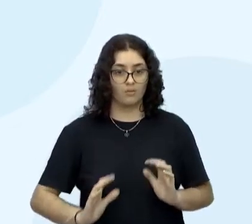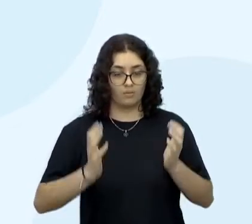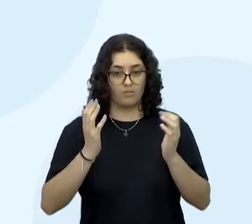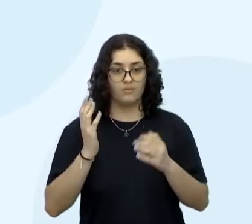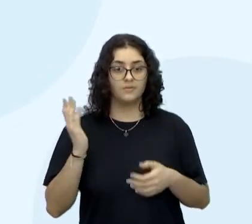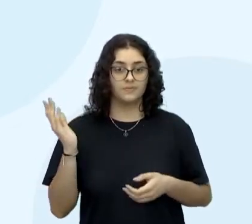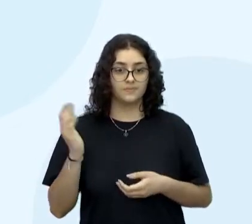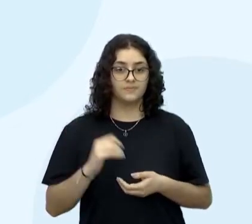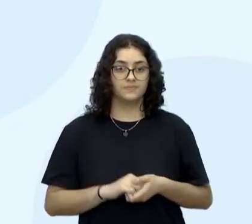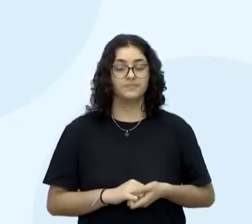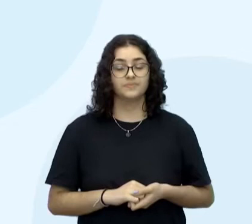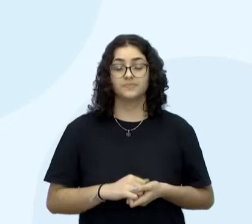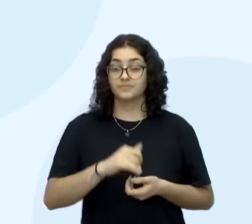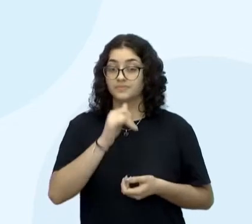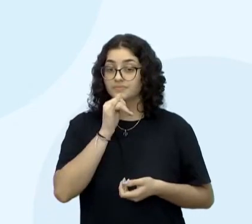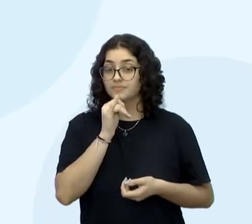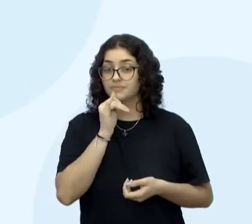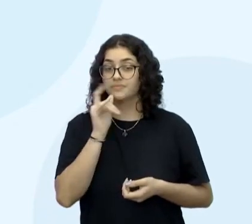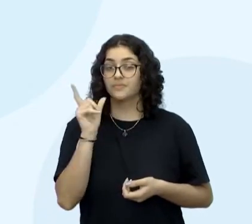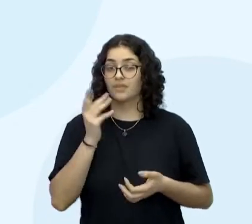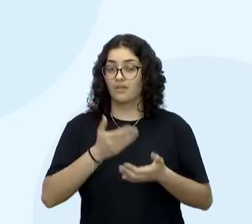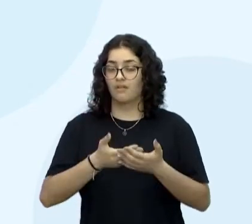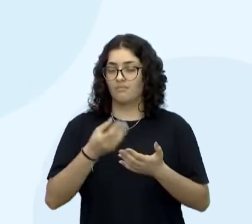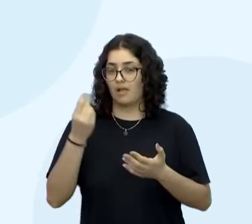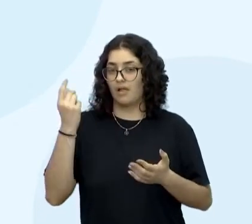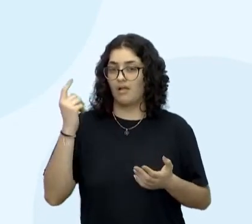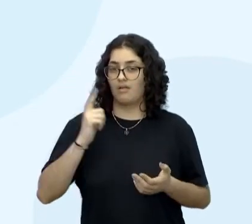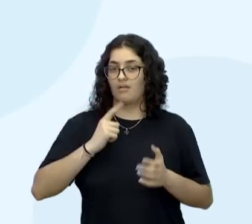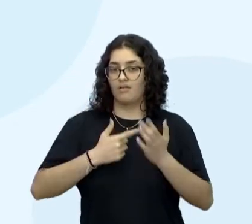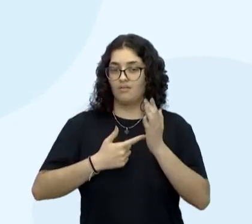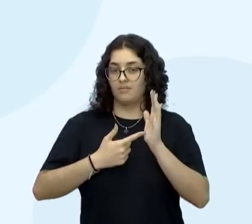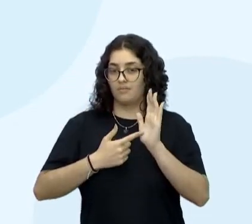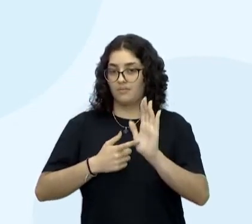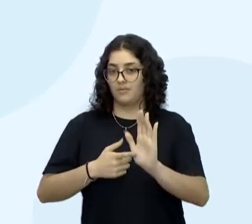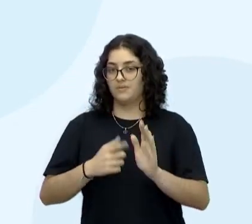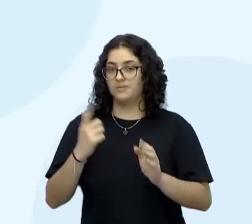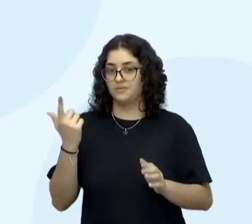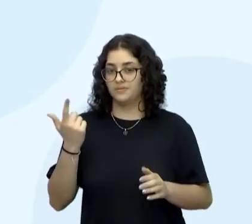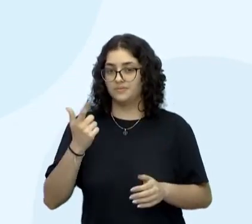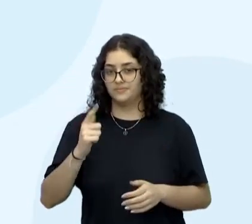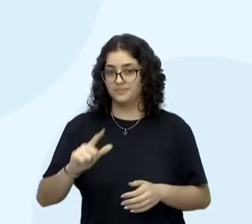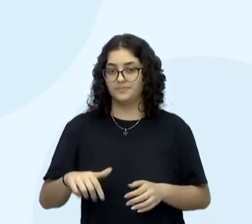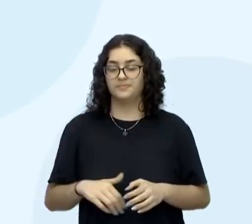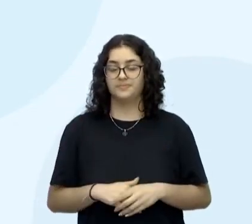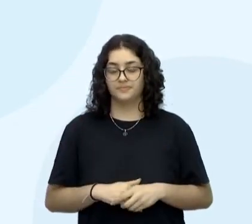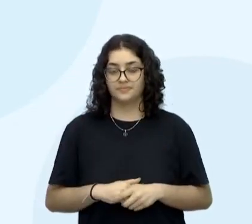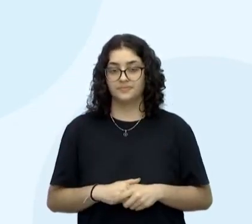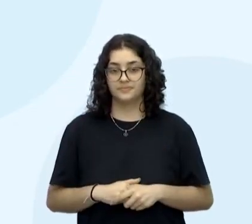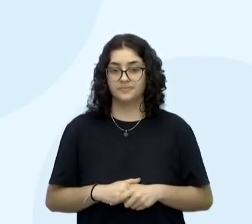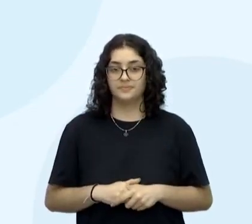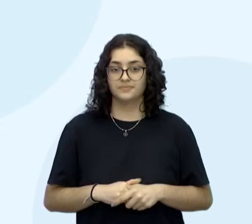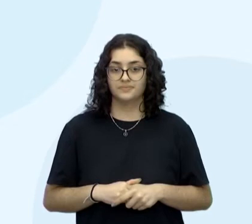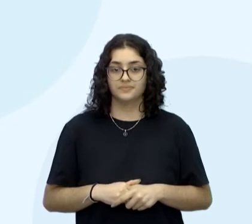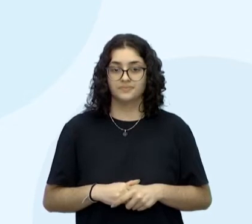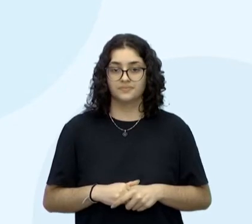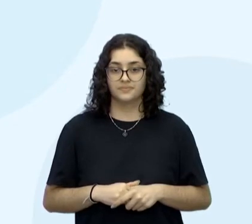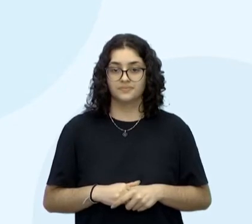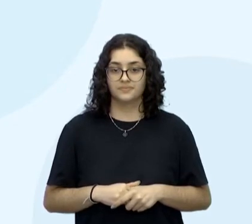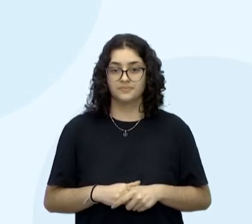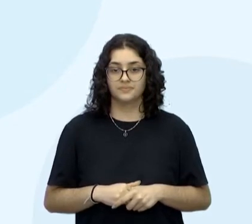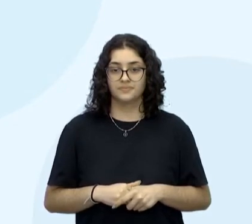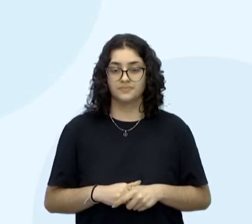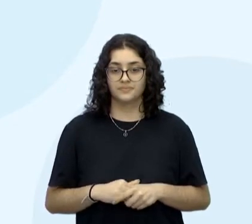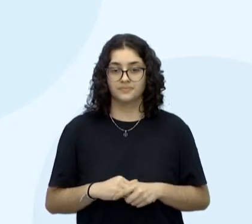podem ver. A gente trouxe para vocês na aula passada, estou mostrando para vocês novamente. A gente teve casos aqui em São